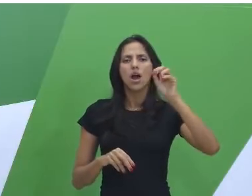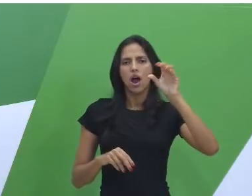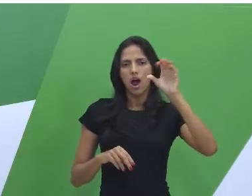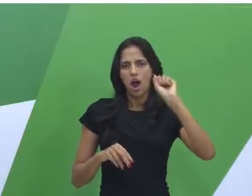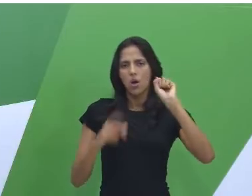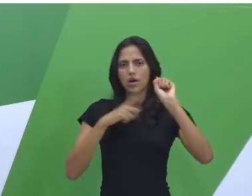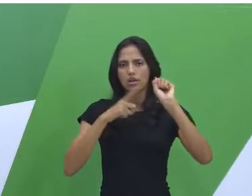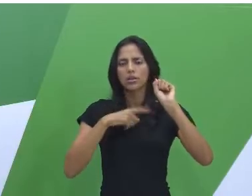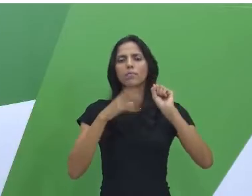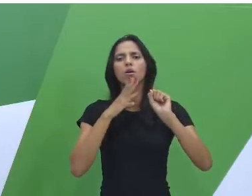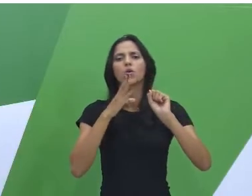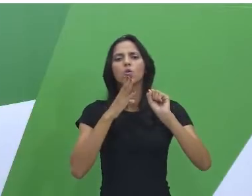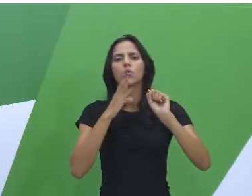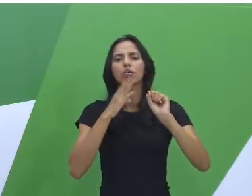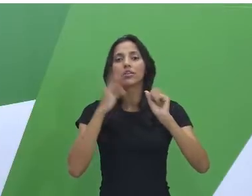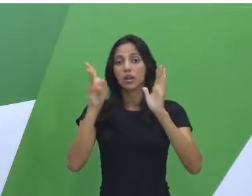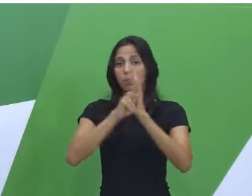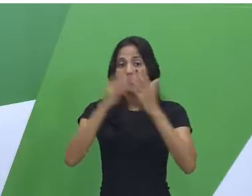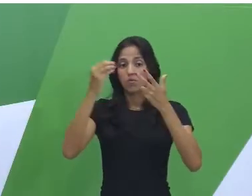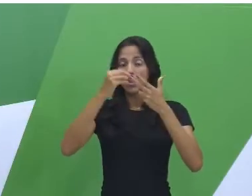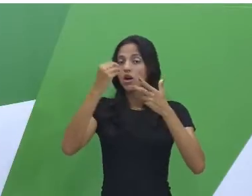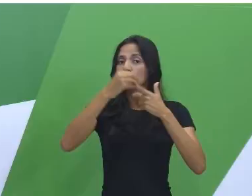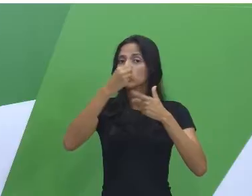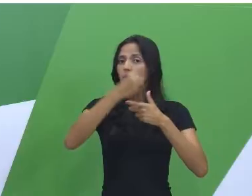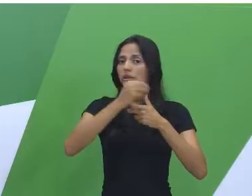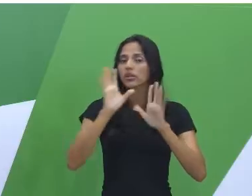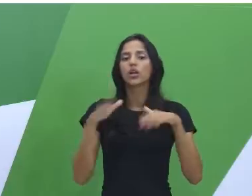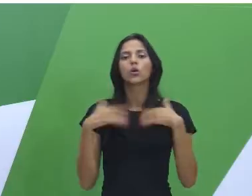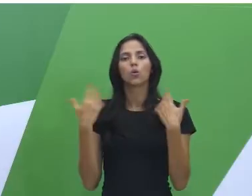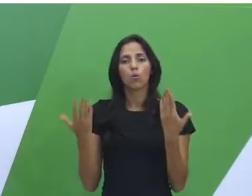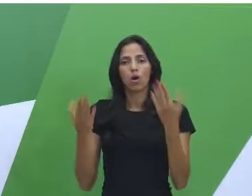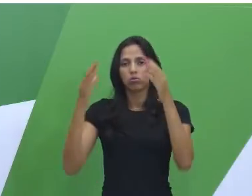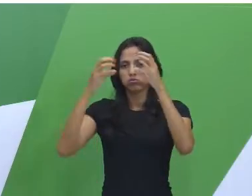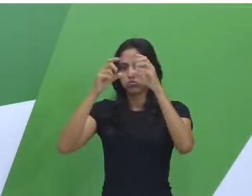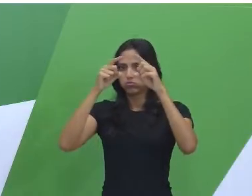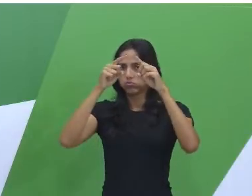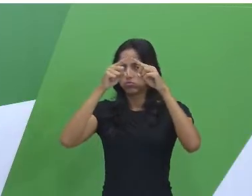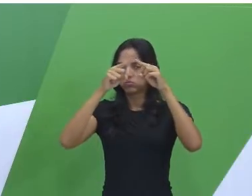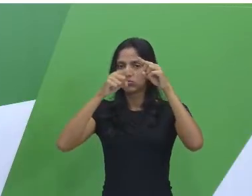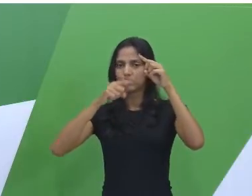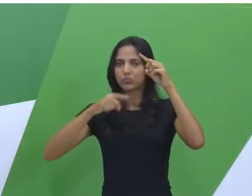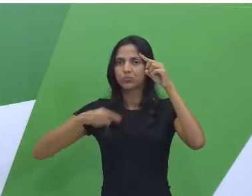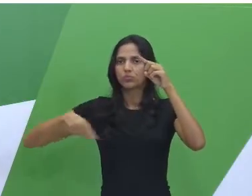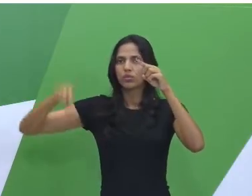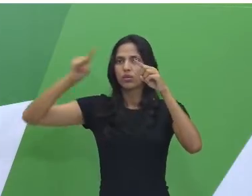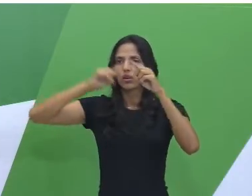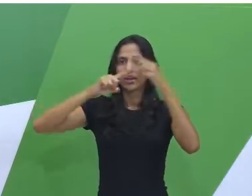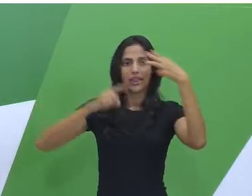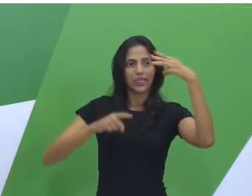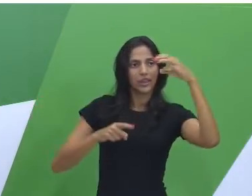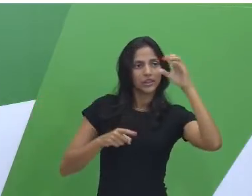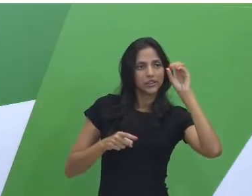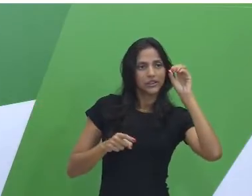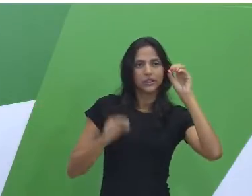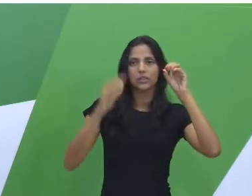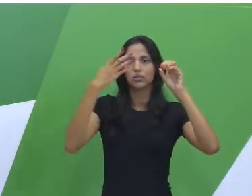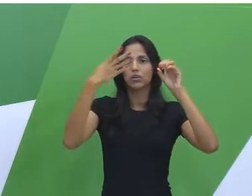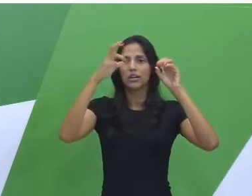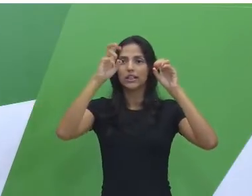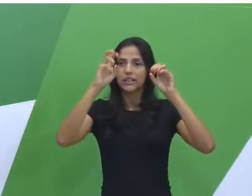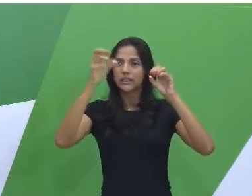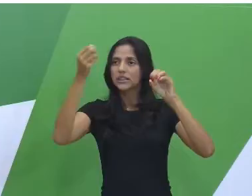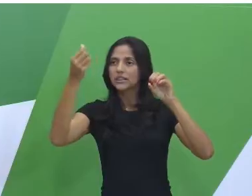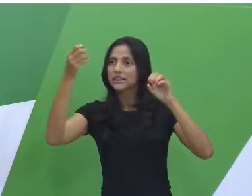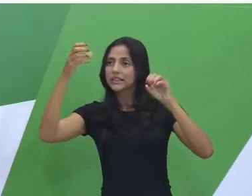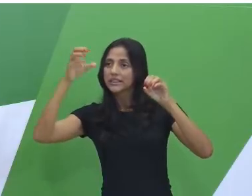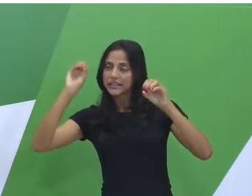enfrentar um item do Enem de trigonometria? O de 30, o de 45, o de 60 e o